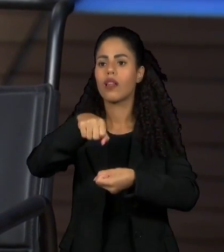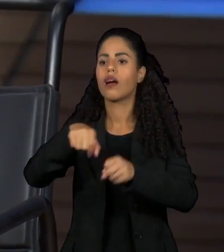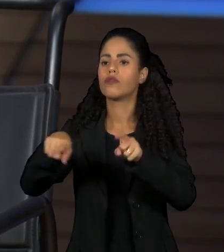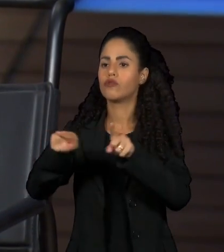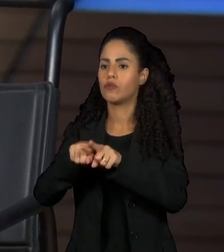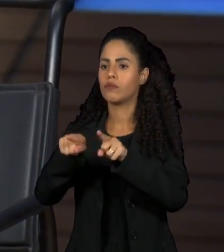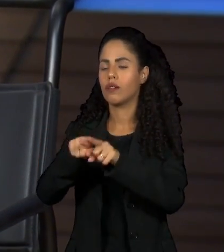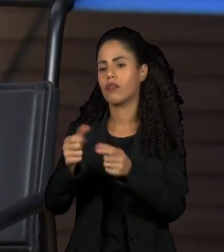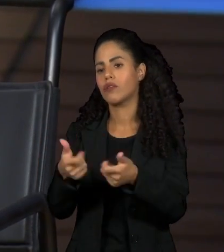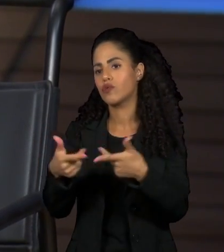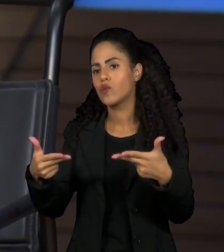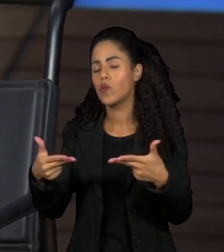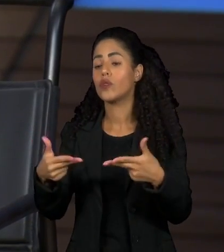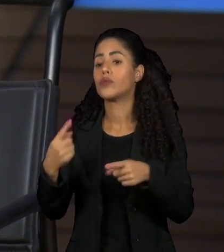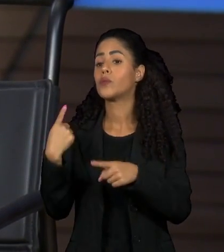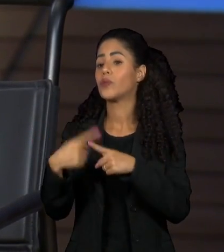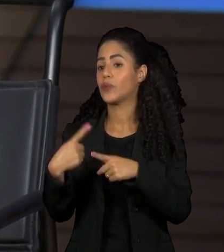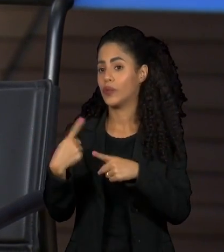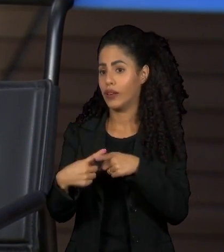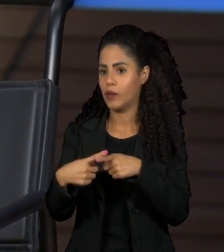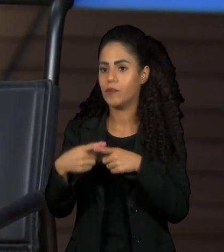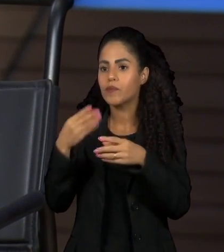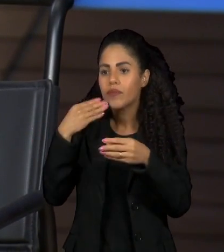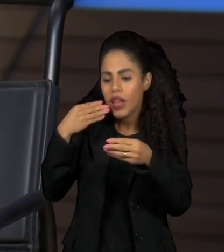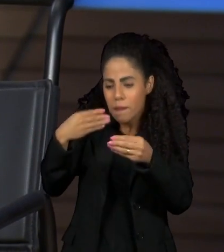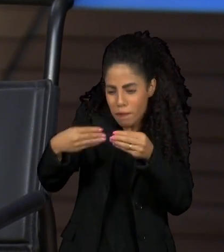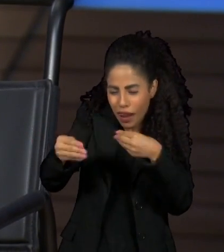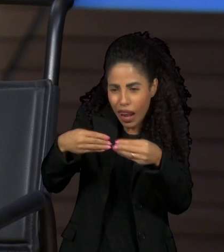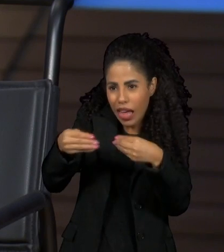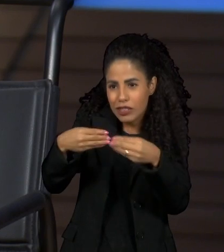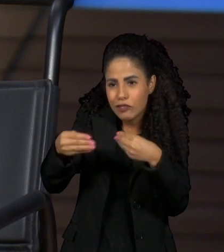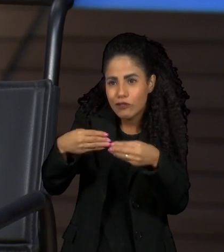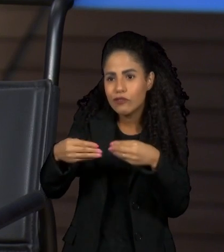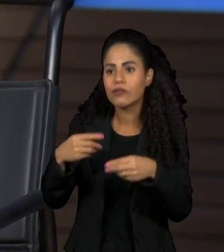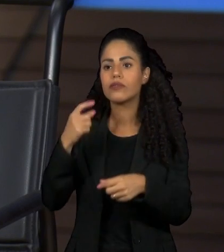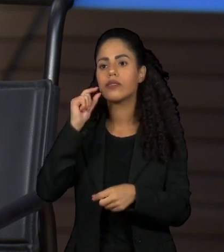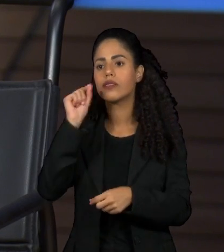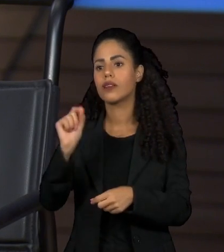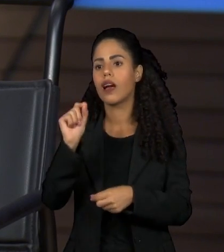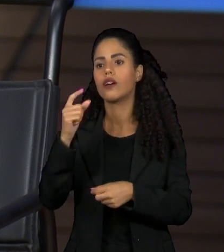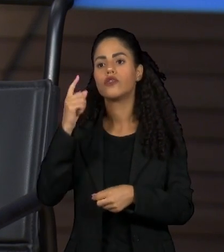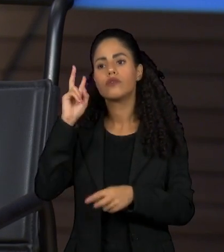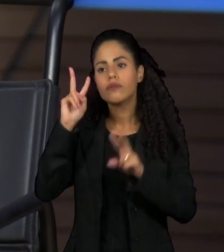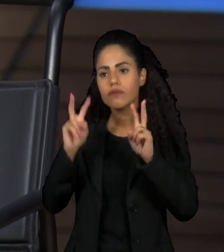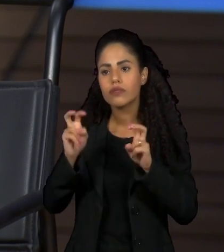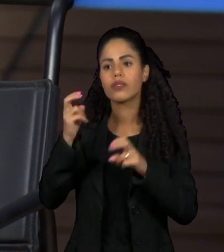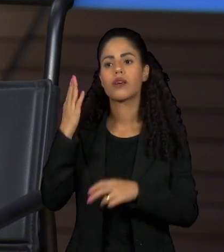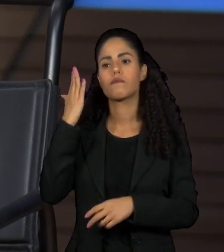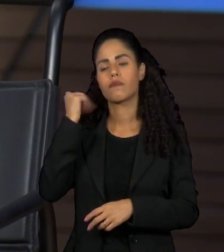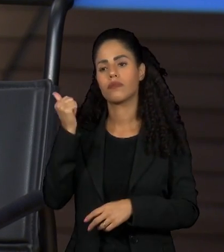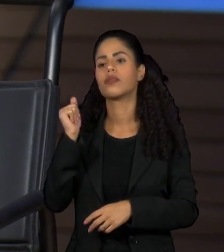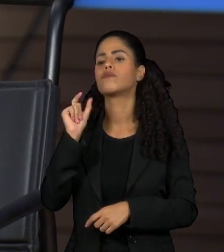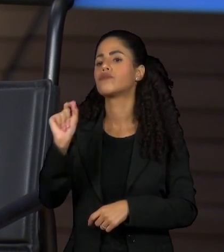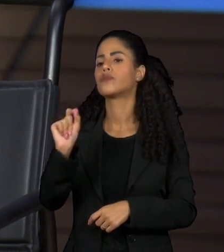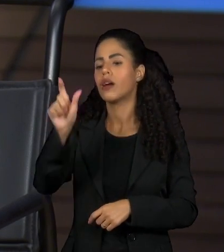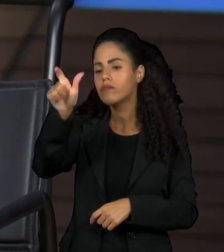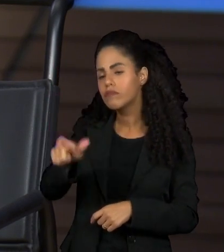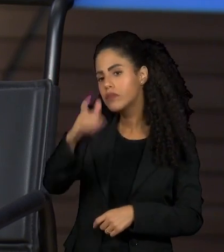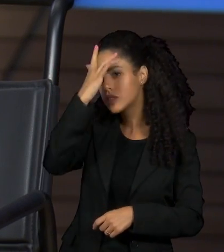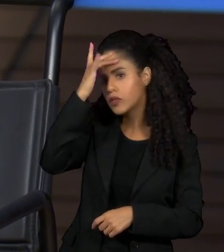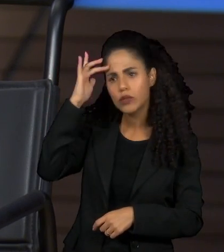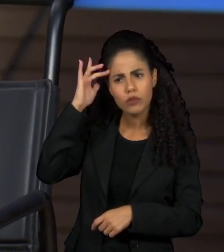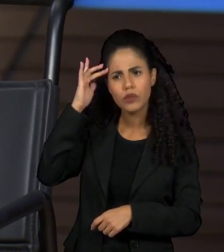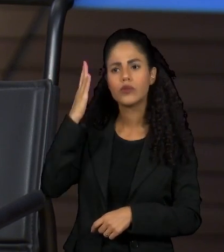mais. O plástico, principalmente, ele é um dos mais citados quando a gente entra nesse tema, até porque as pessoas associam muito